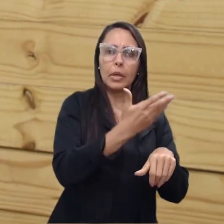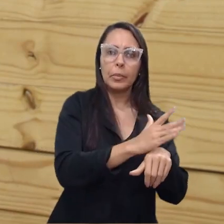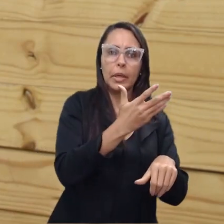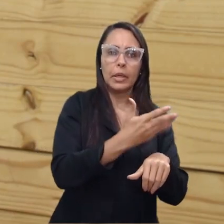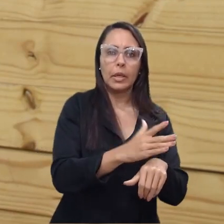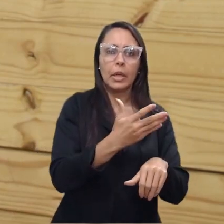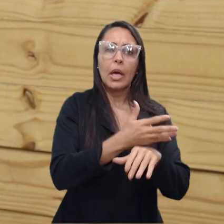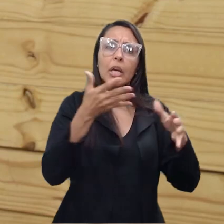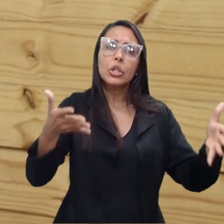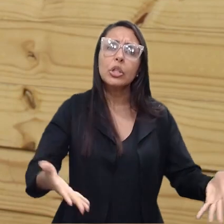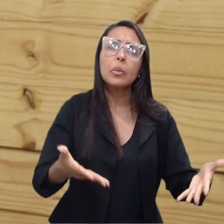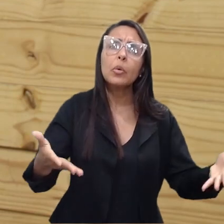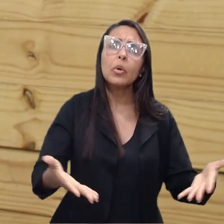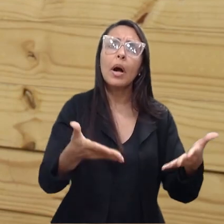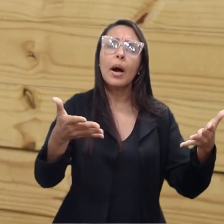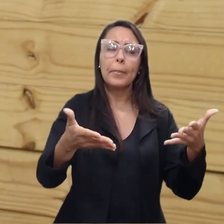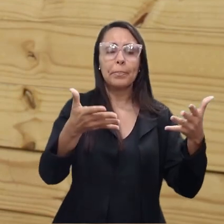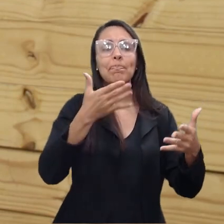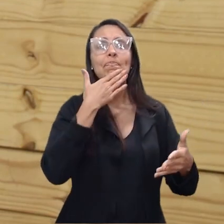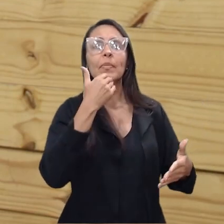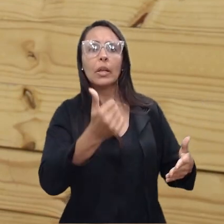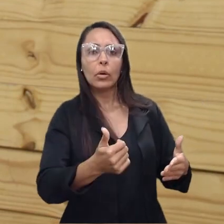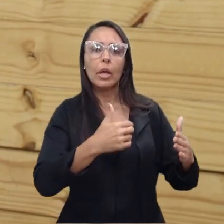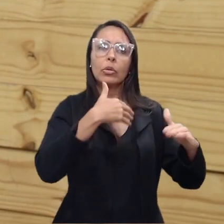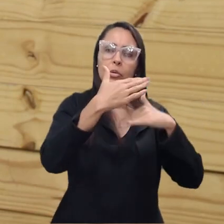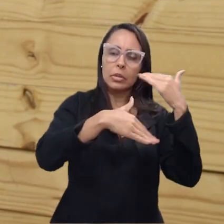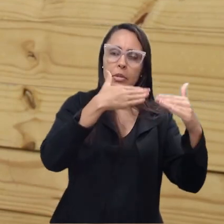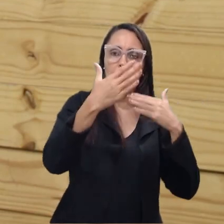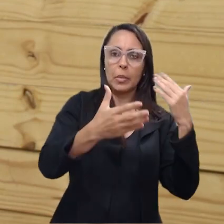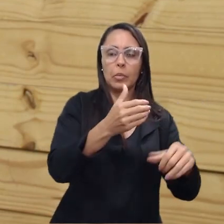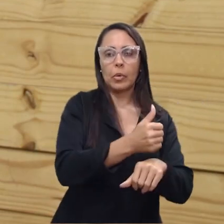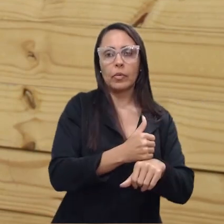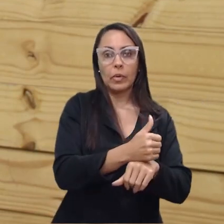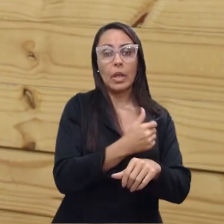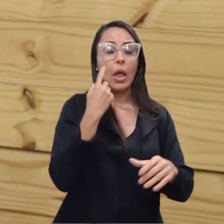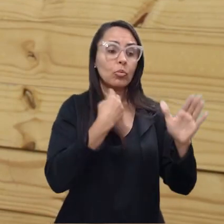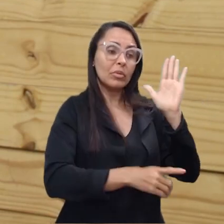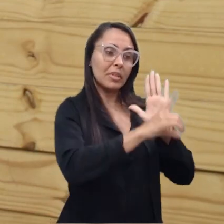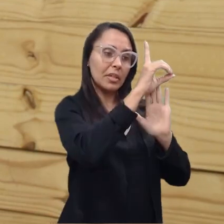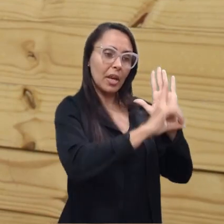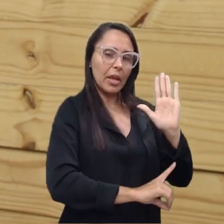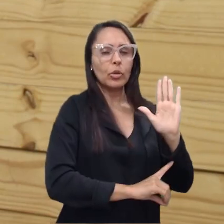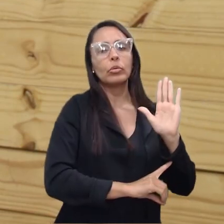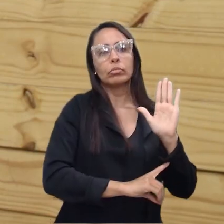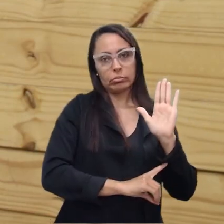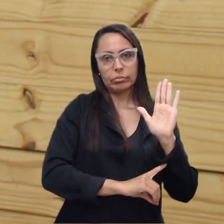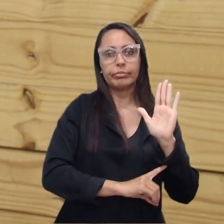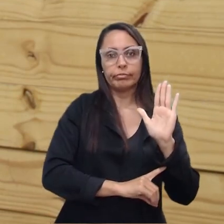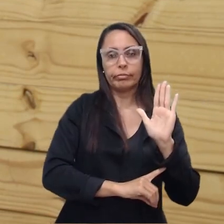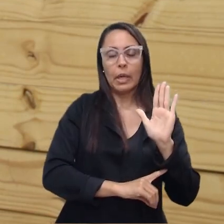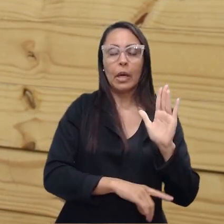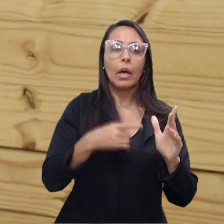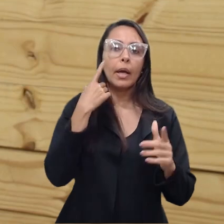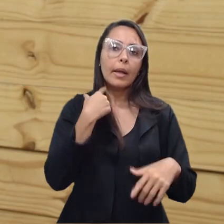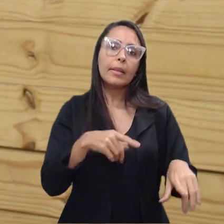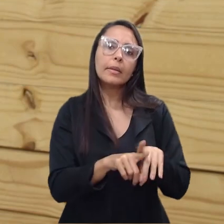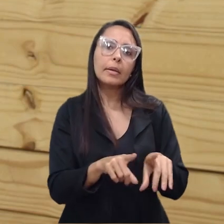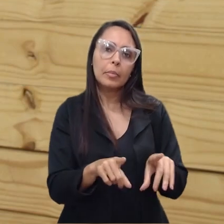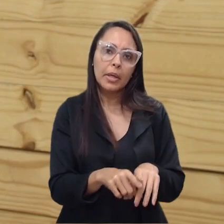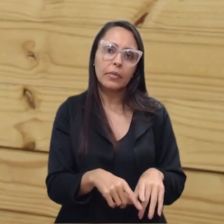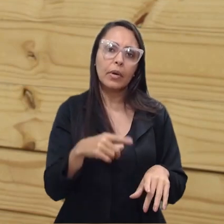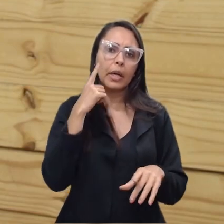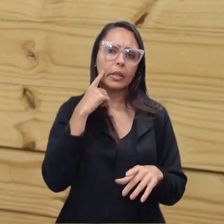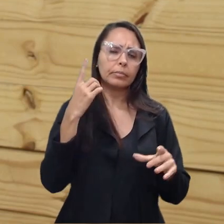e estimular a melhoria do seu desempenho profissional. Isso também é um direito desse profissional. E ele também